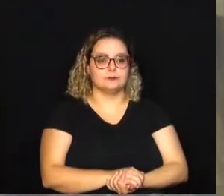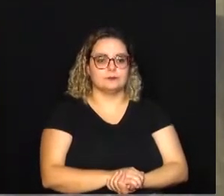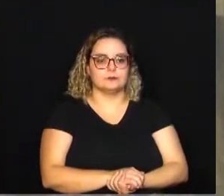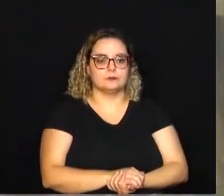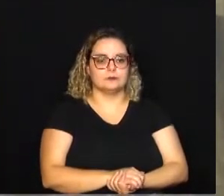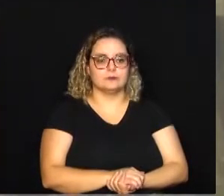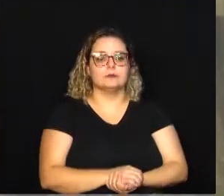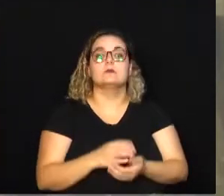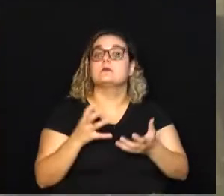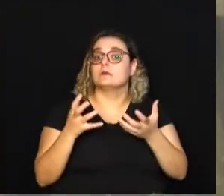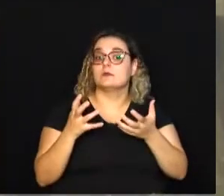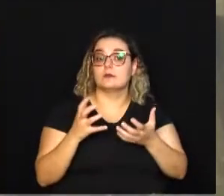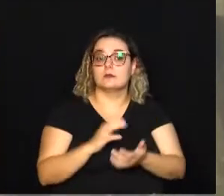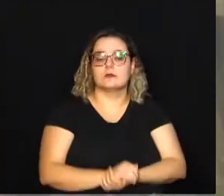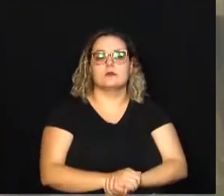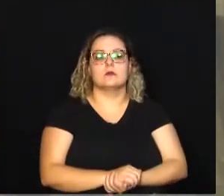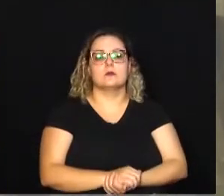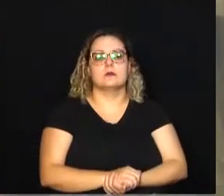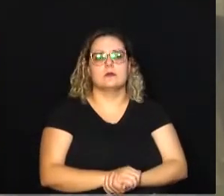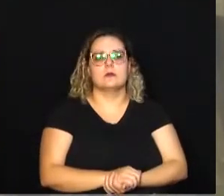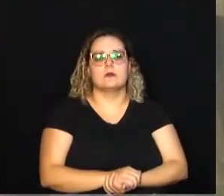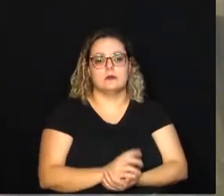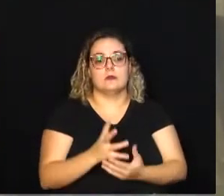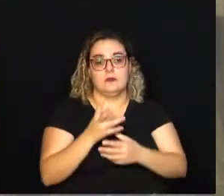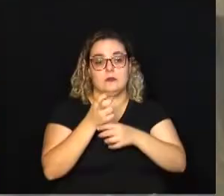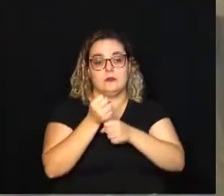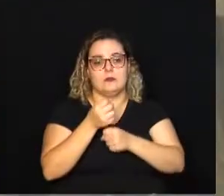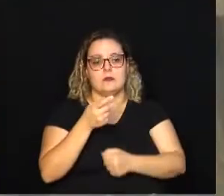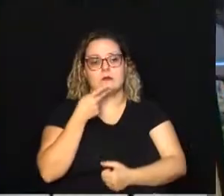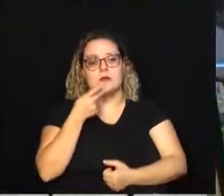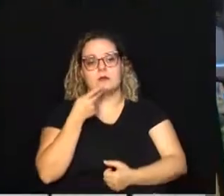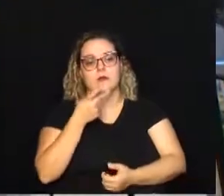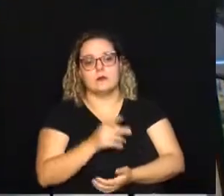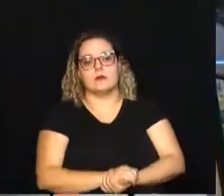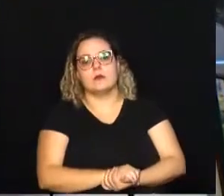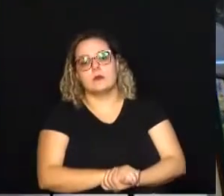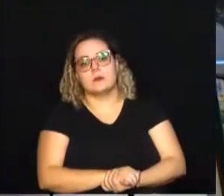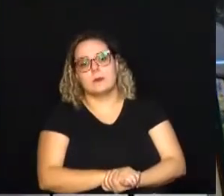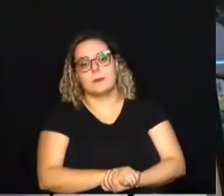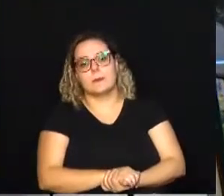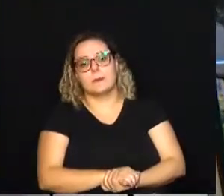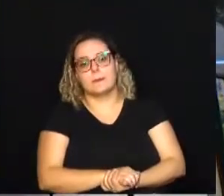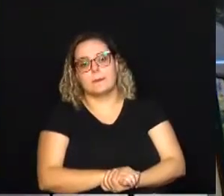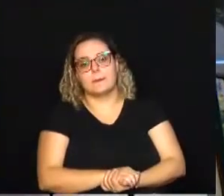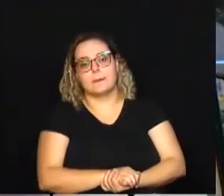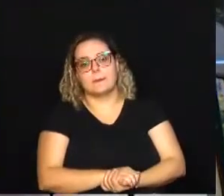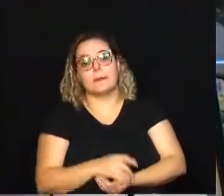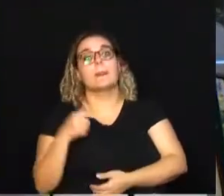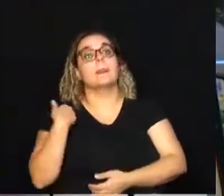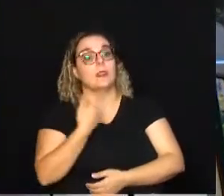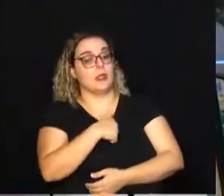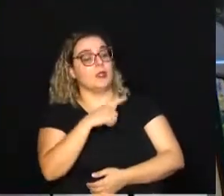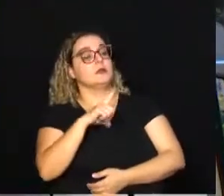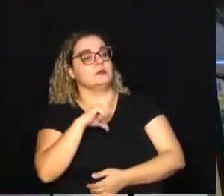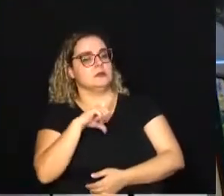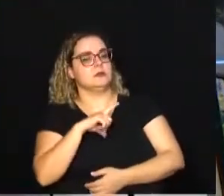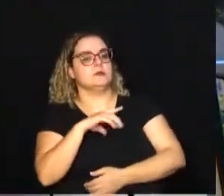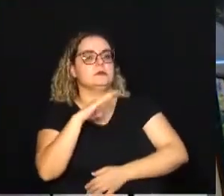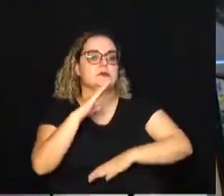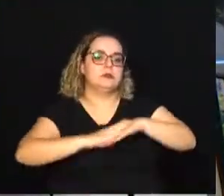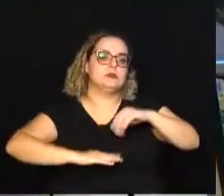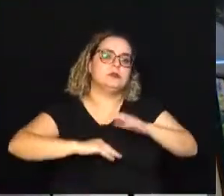quero reforçar essa última fala, né, do vereador antes disso. Acho que a gente tem um corpo de profissionais, né? Eu tenho